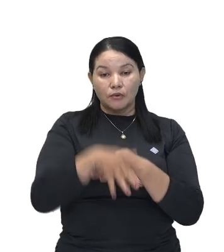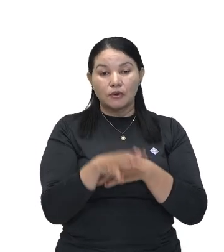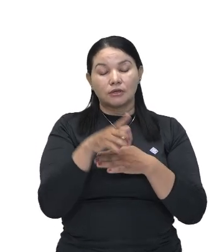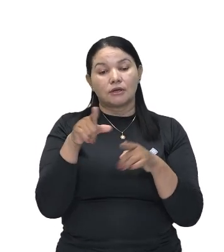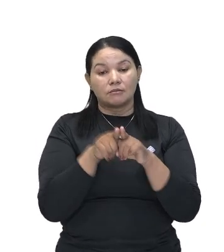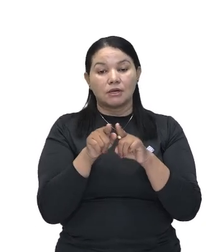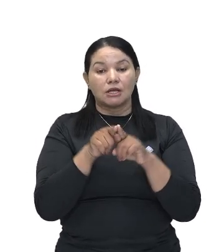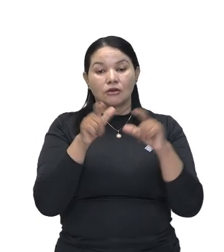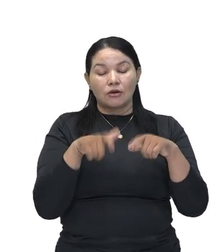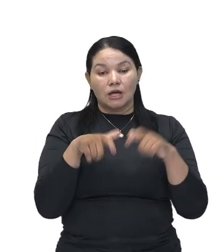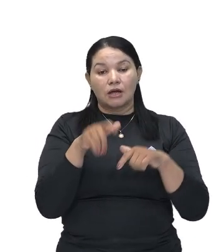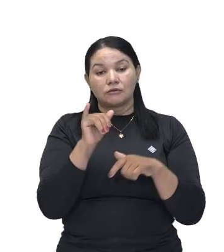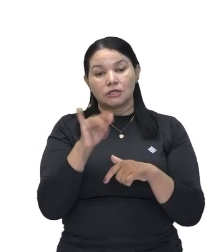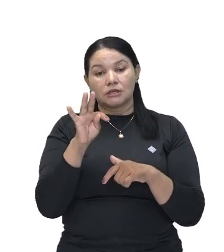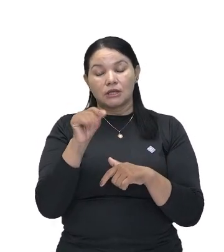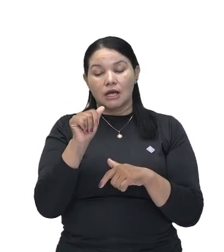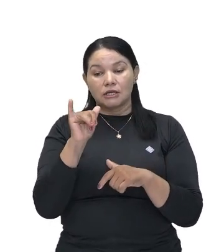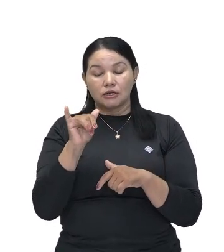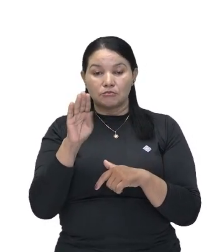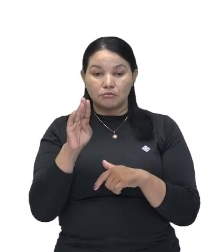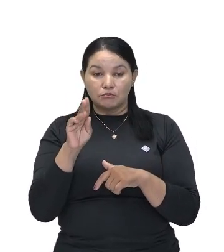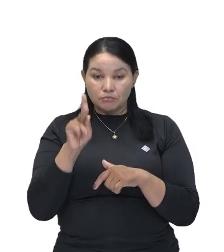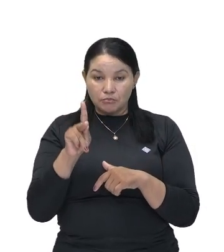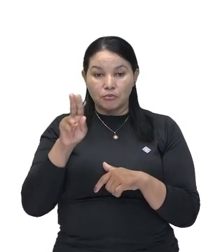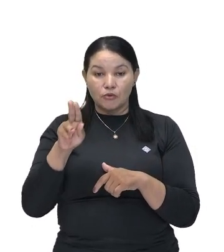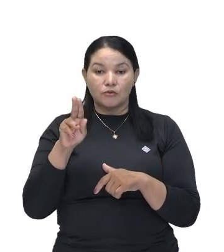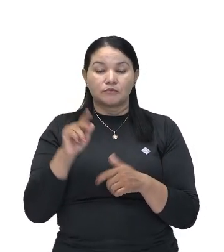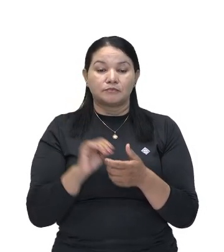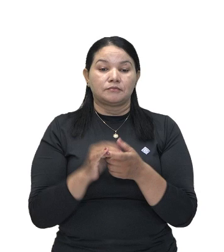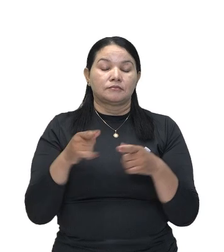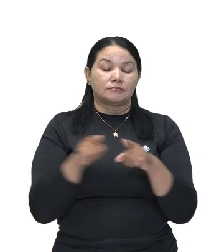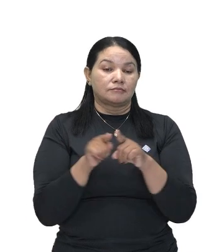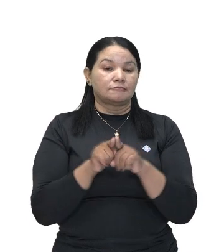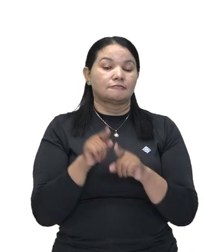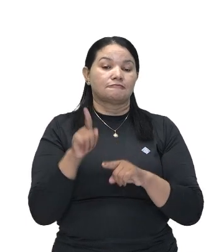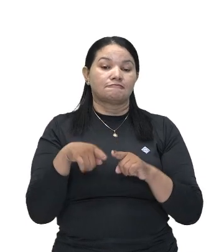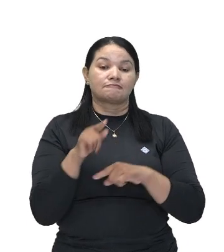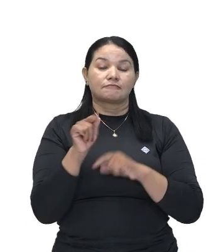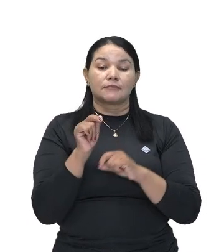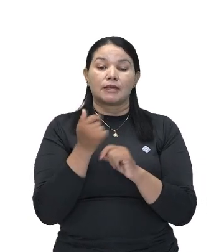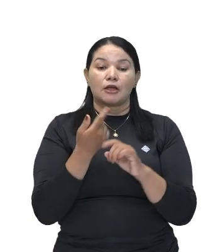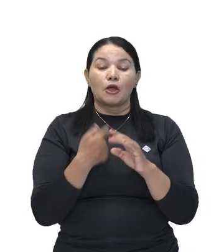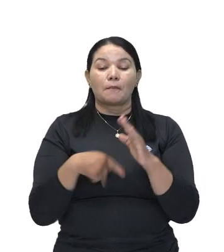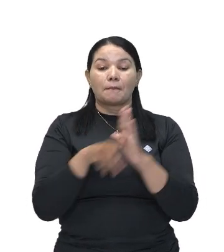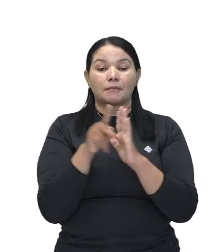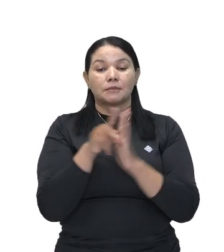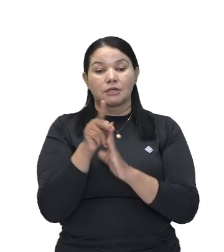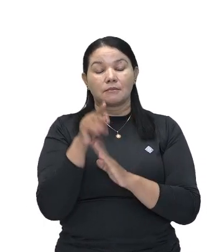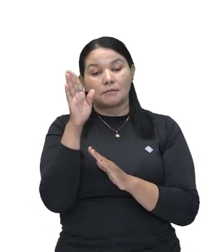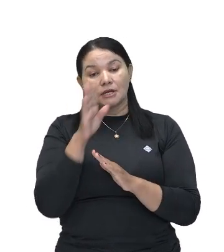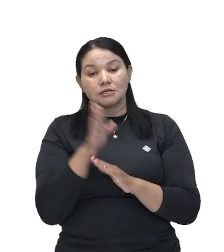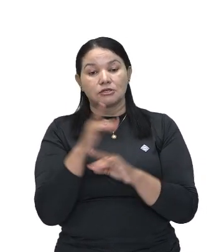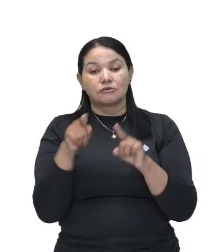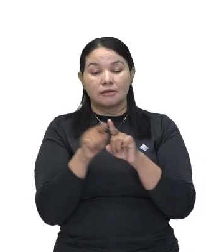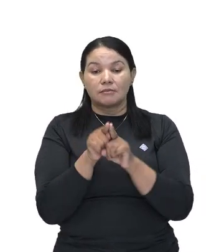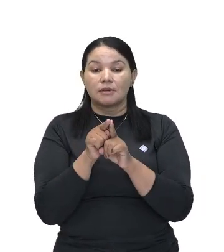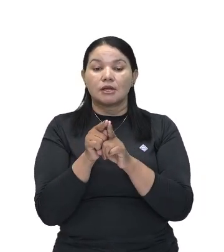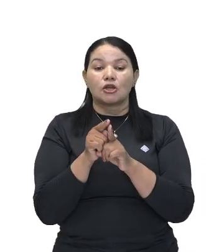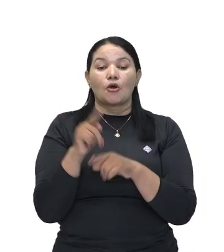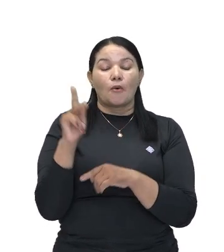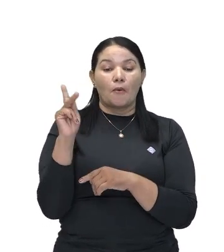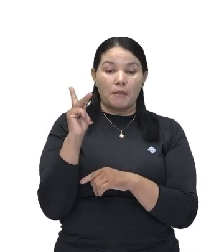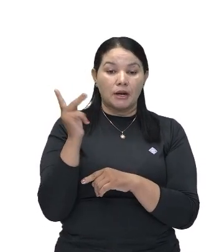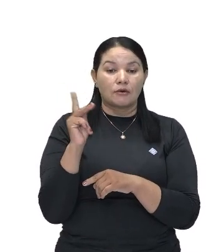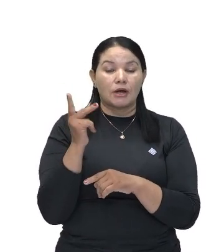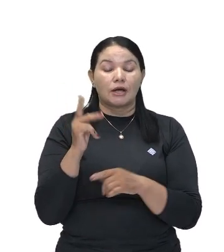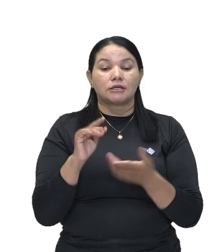que é uma hidrelétrica binacional, né, que aí né, está fazendo parte do Brasil e do Paraguai. Nós temos indústrias